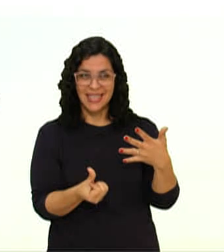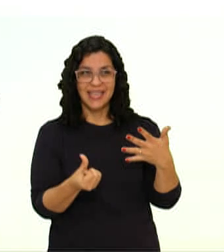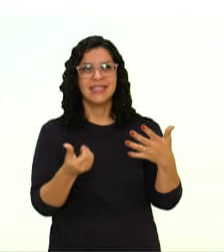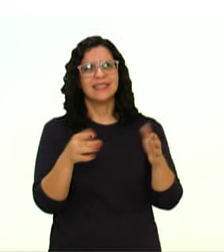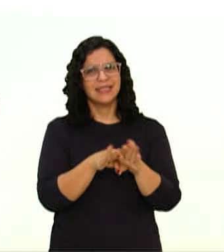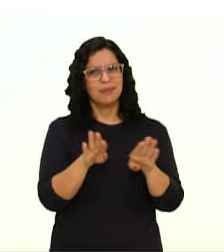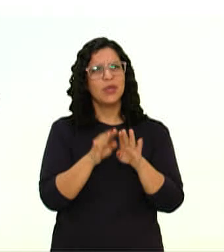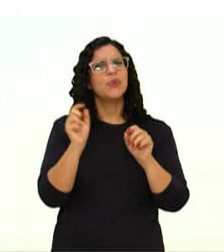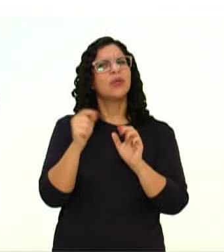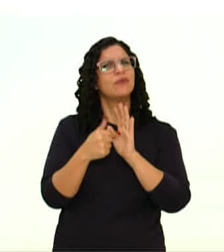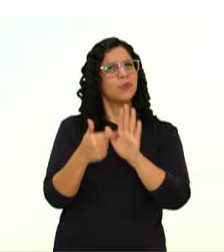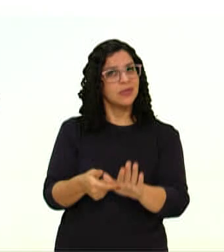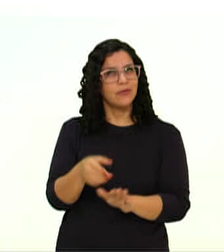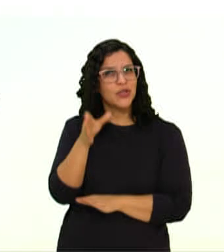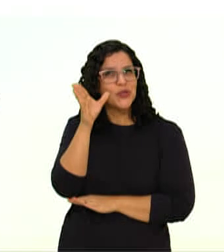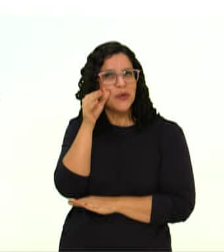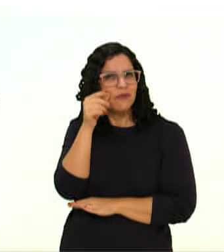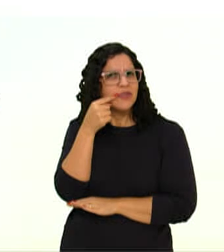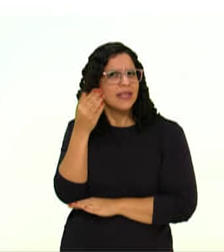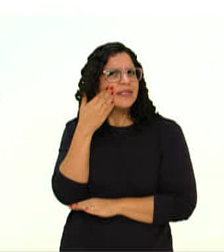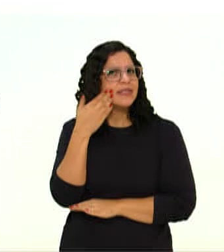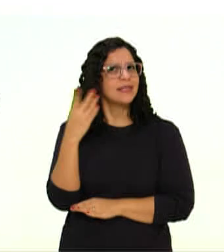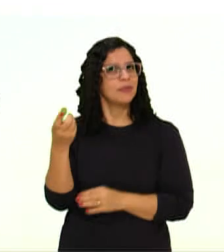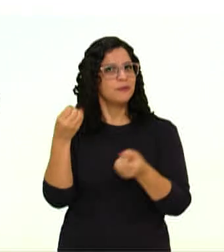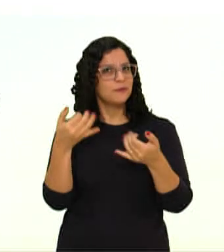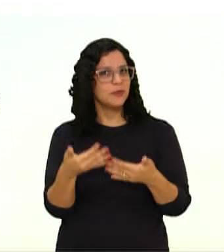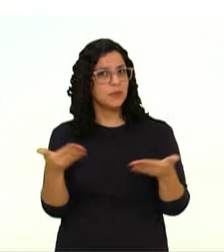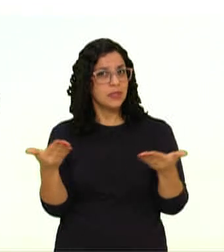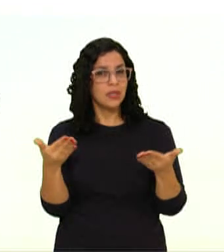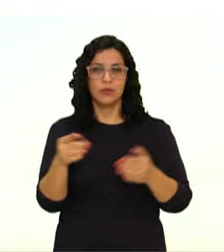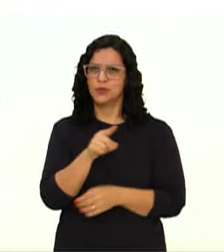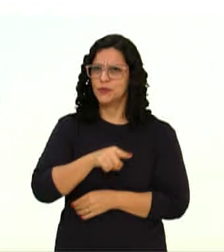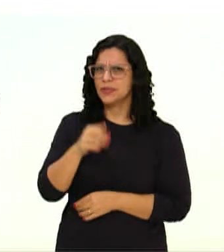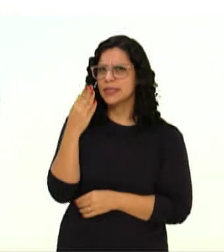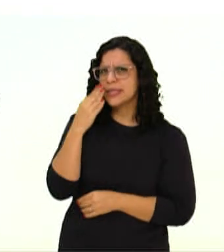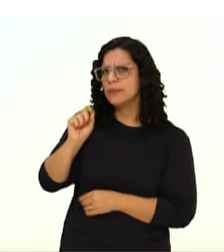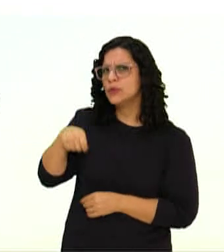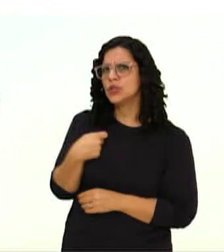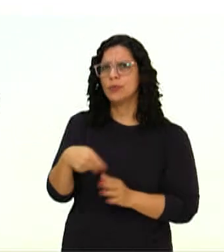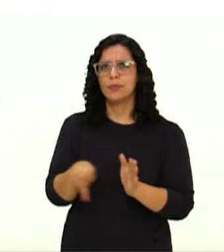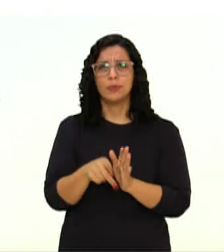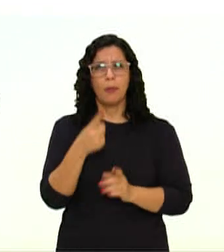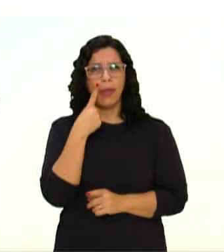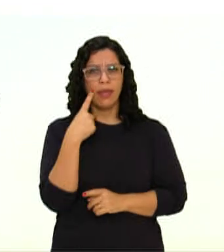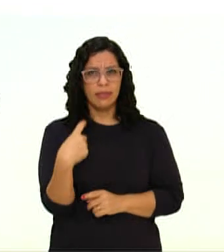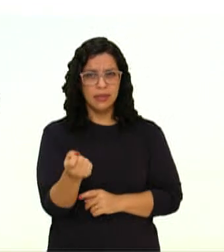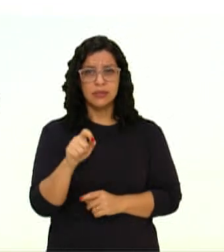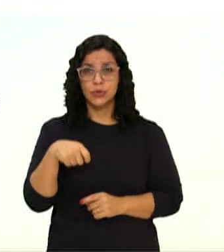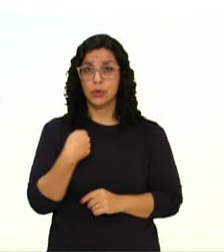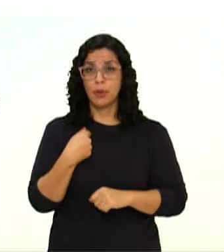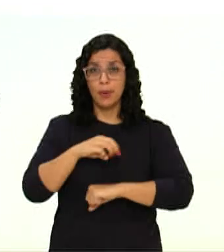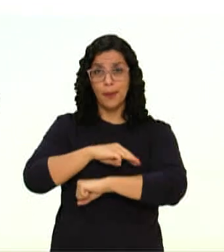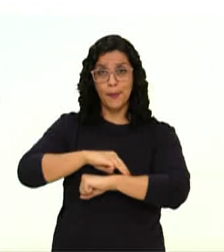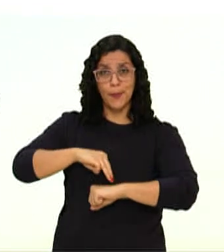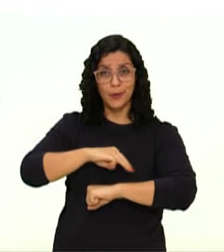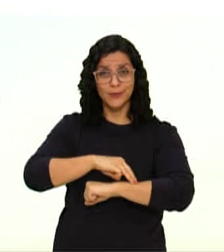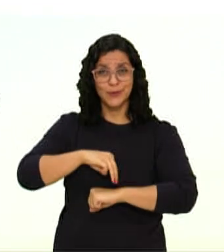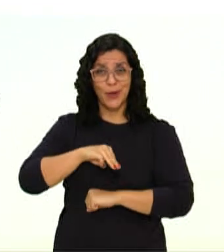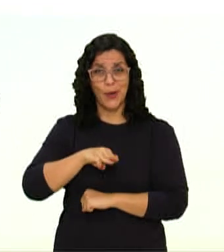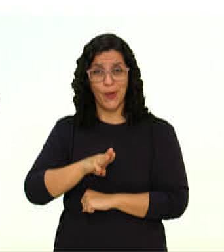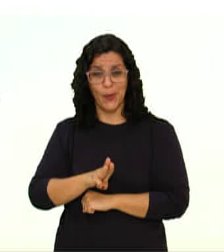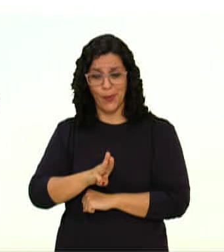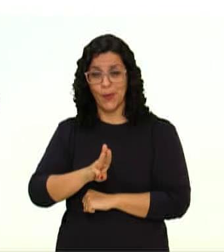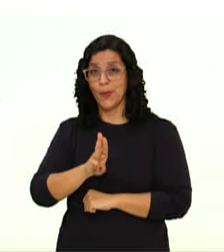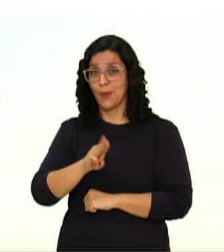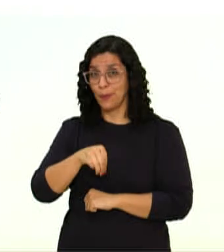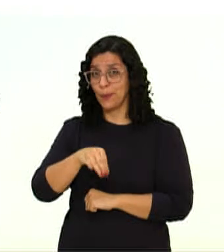uma reportagem, uma curiosidade para vocês e eu trouxe hoje aqui sobre fatos interessantes sobre os músculos. São 6